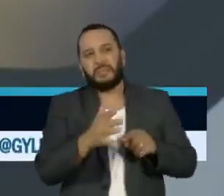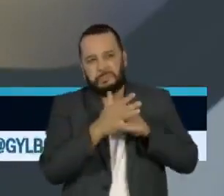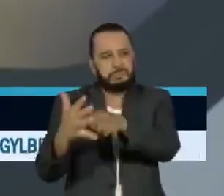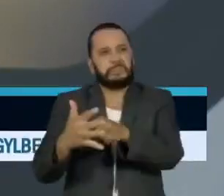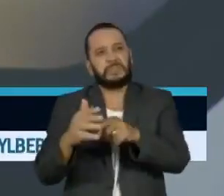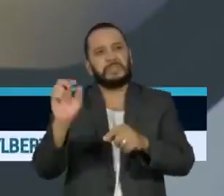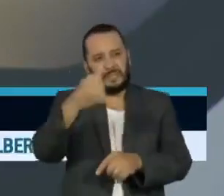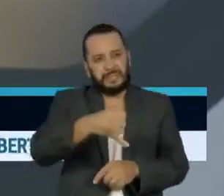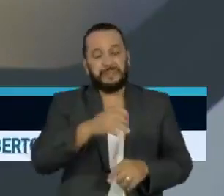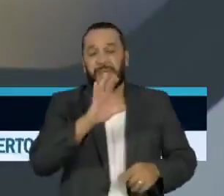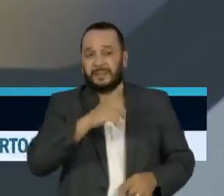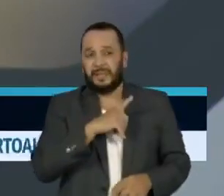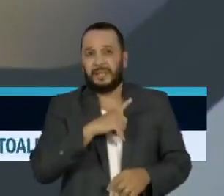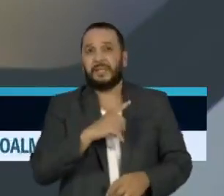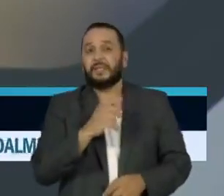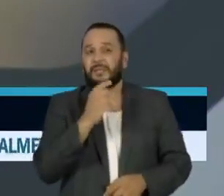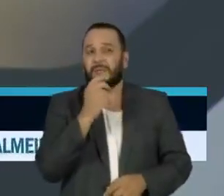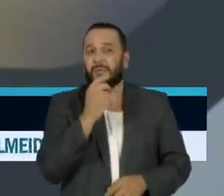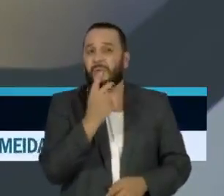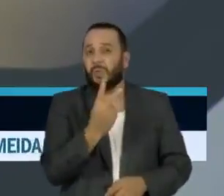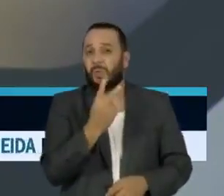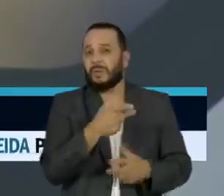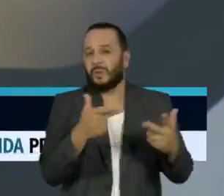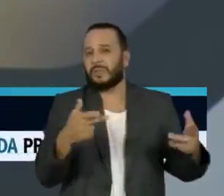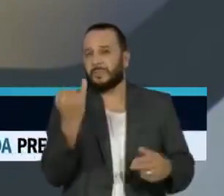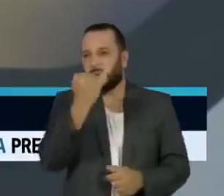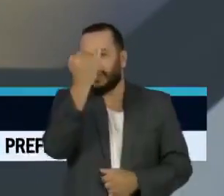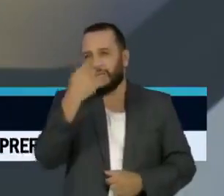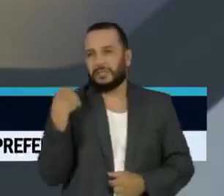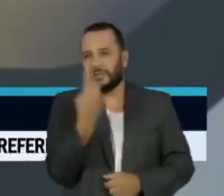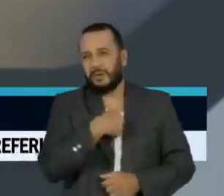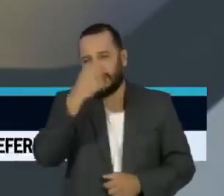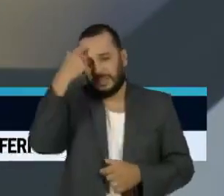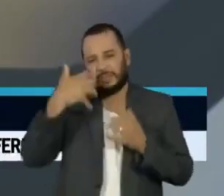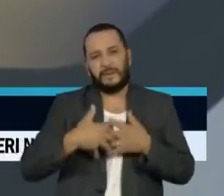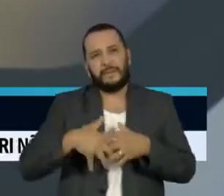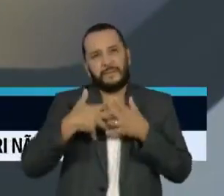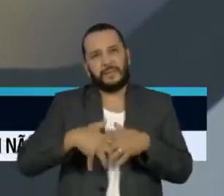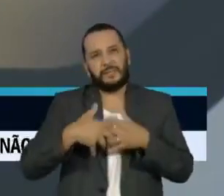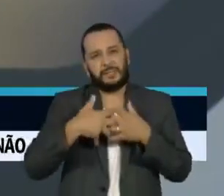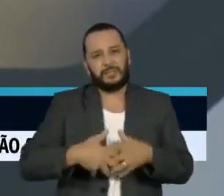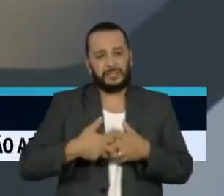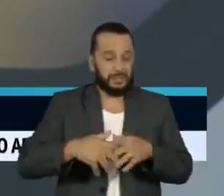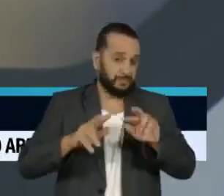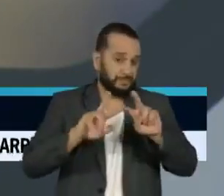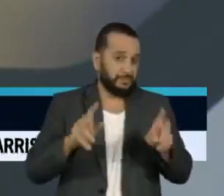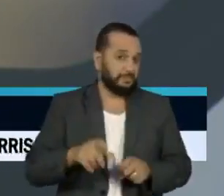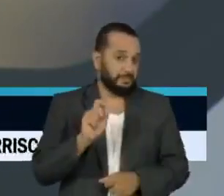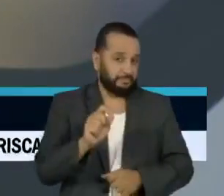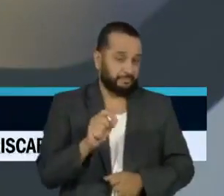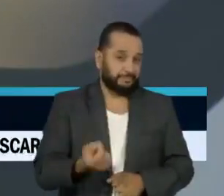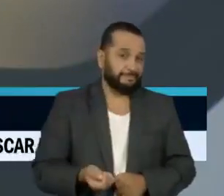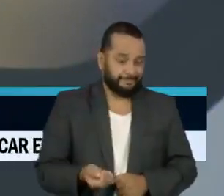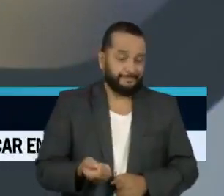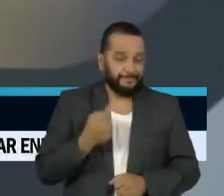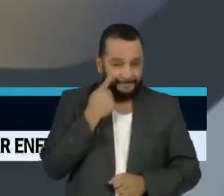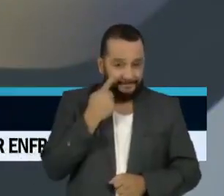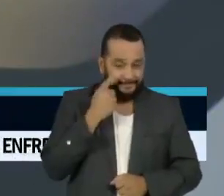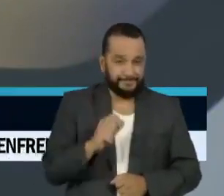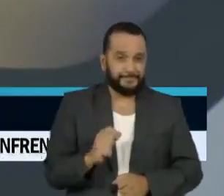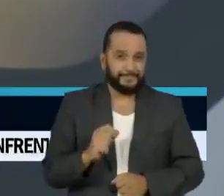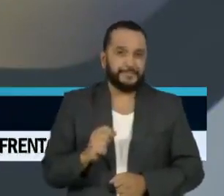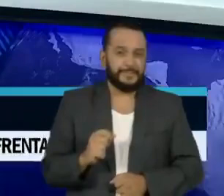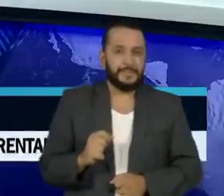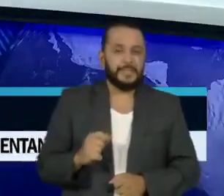mas tem duas dimensões importantes desse Episódio que serve para gente refletir mais uma vez sobre essa questão veja é